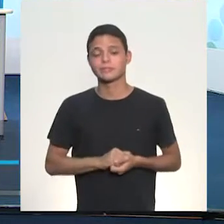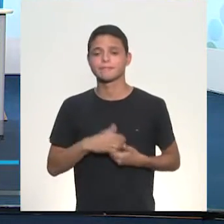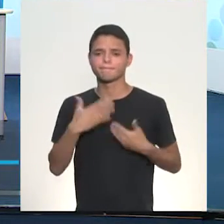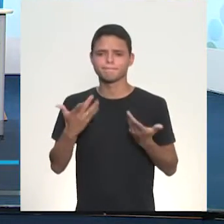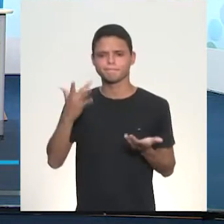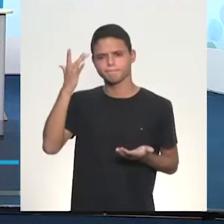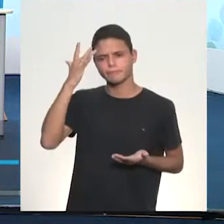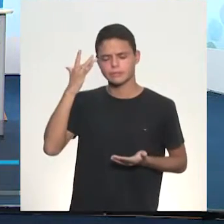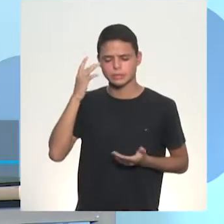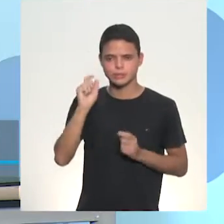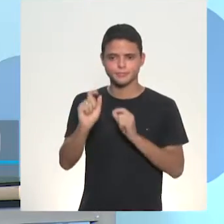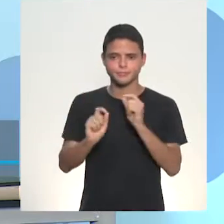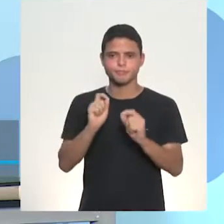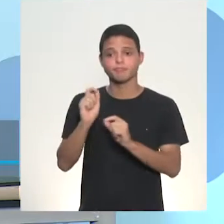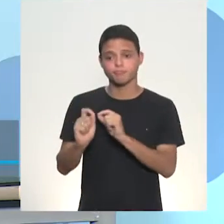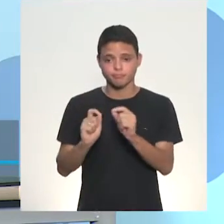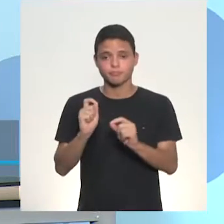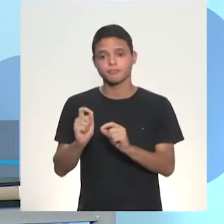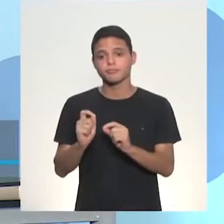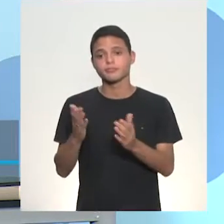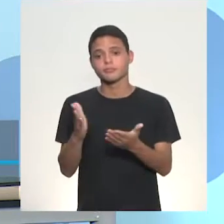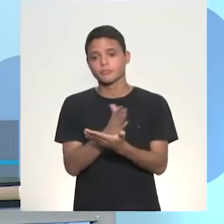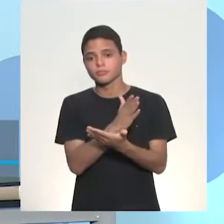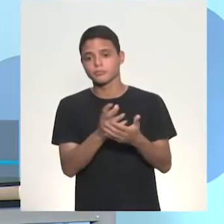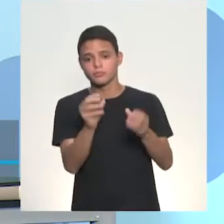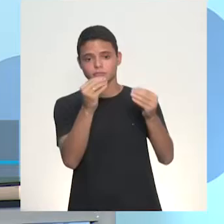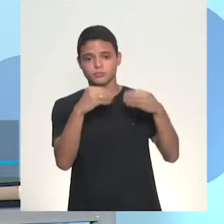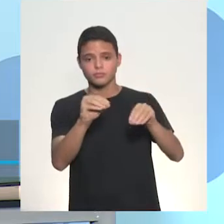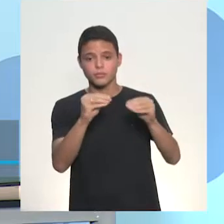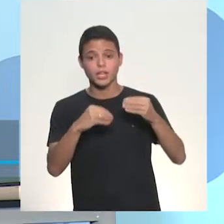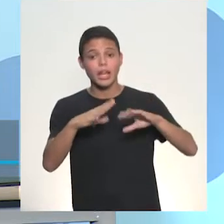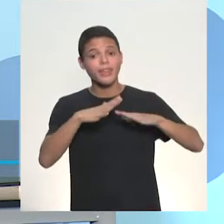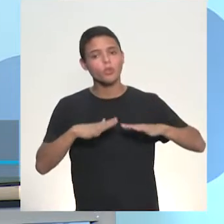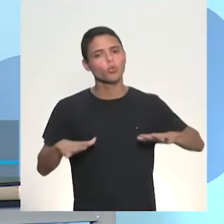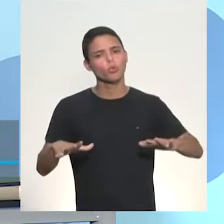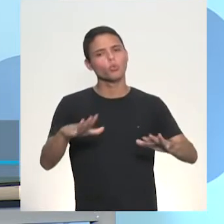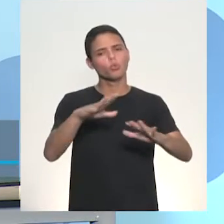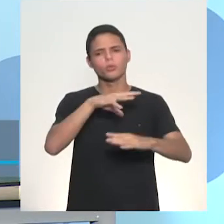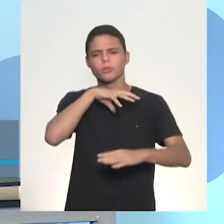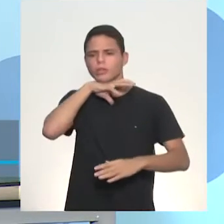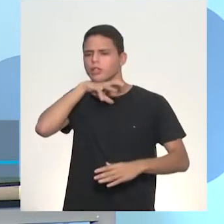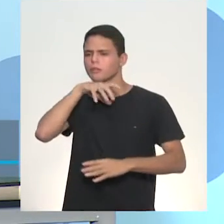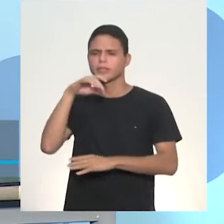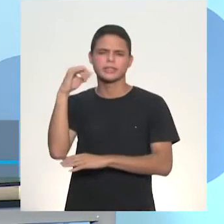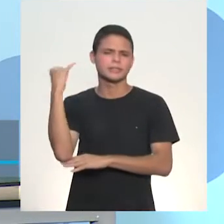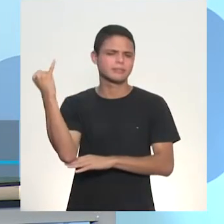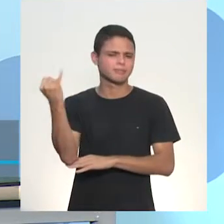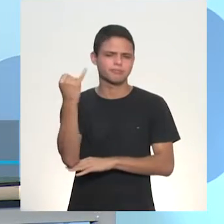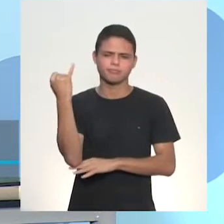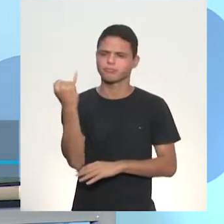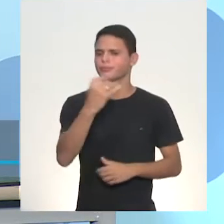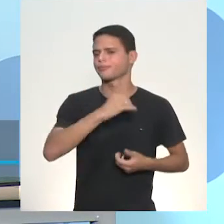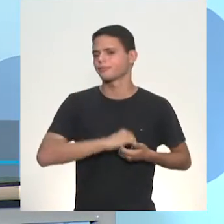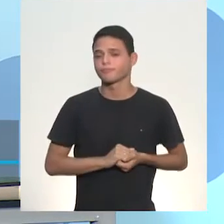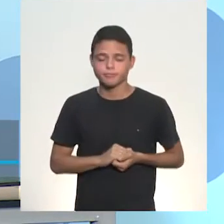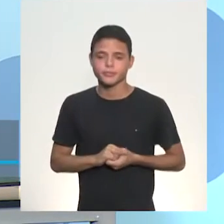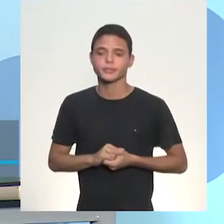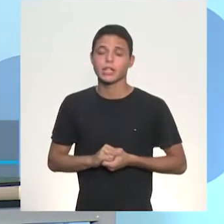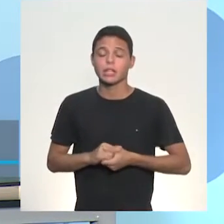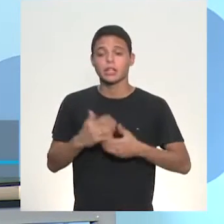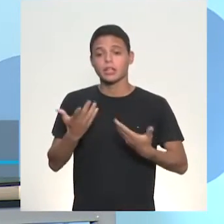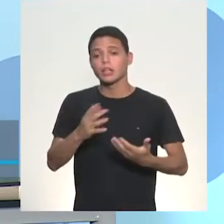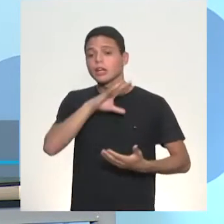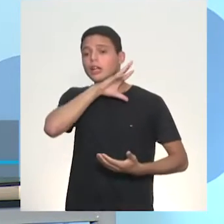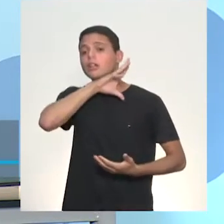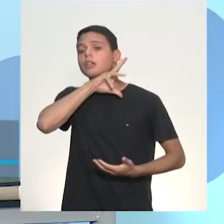que, na verdade, foi o que colocaram aqui, né? Todos são importantes e todos vão, de alguma forma, apresentar, né, isso. Então, se a onça está bem, mas